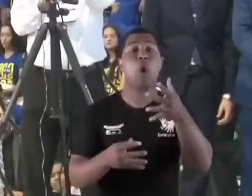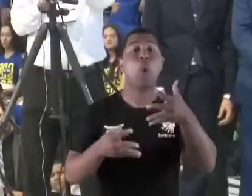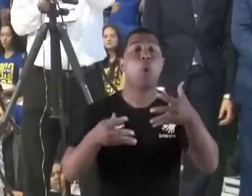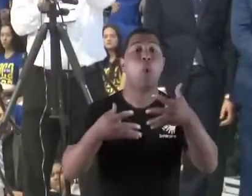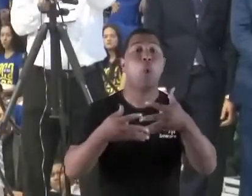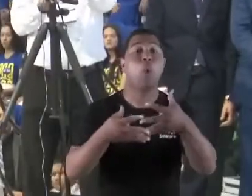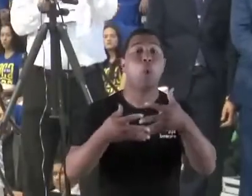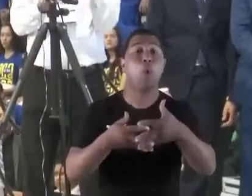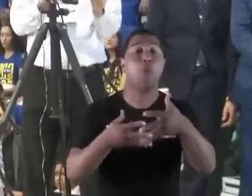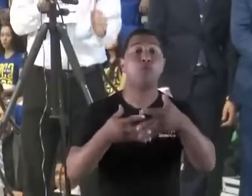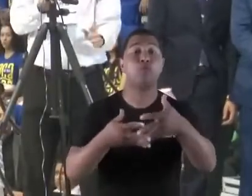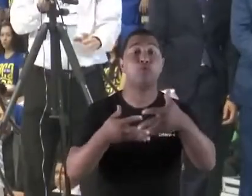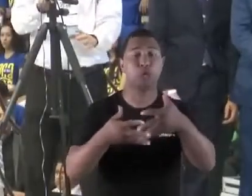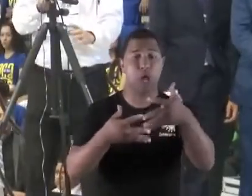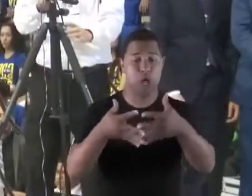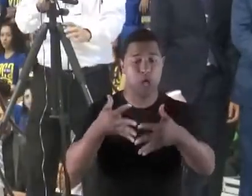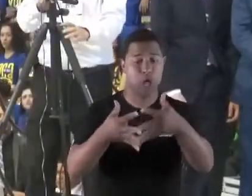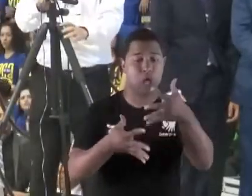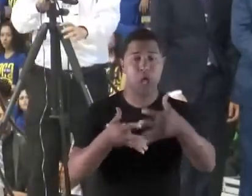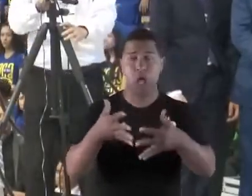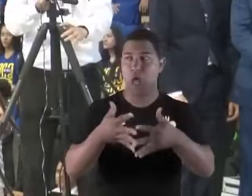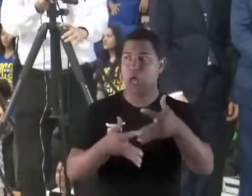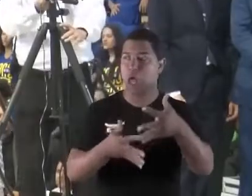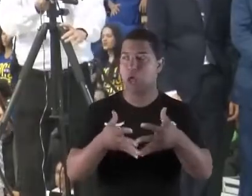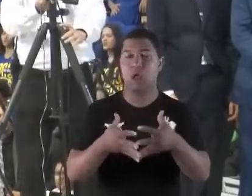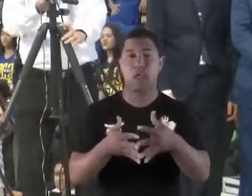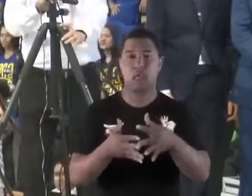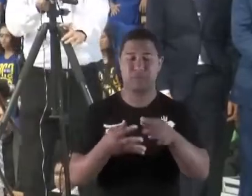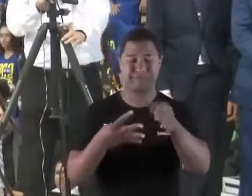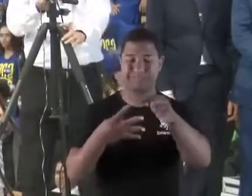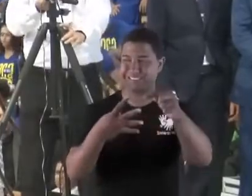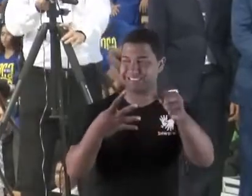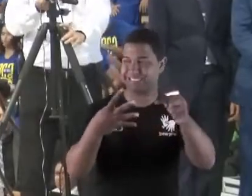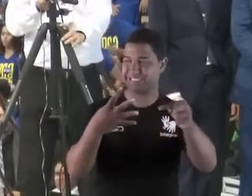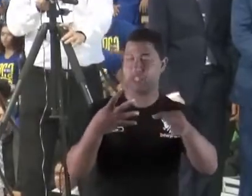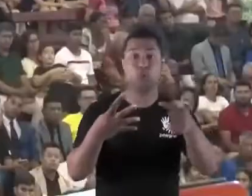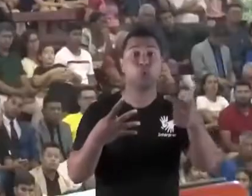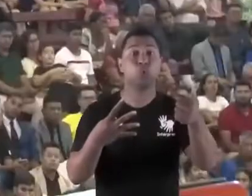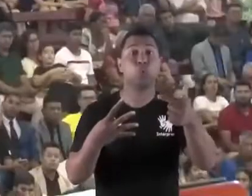quatro rostos com duas caras.